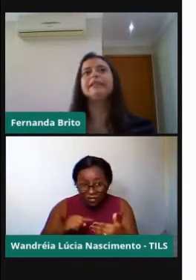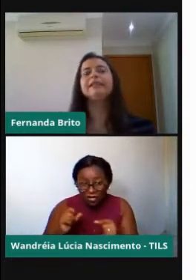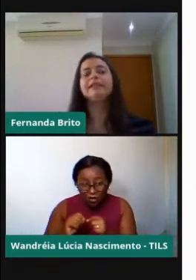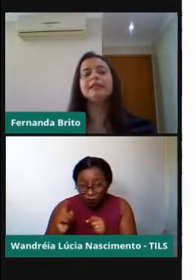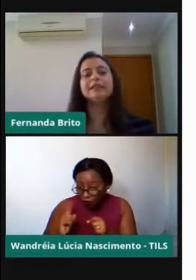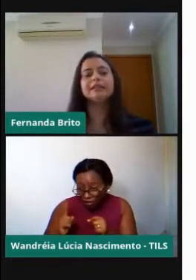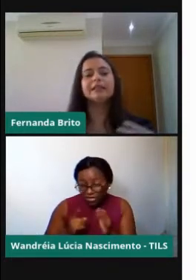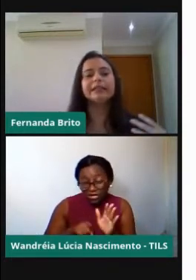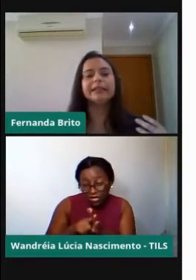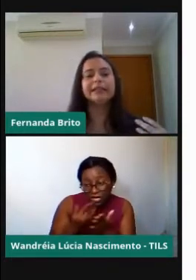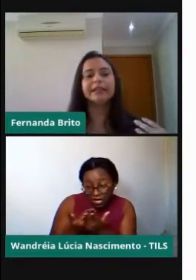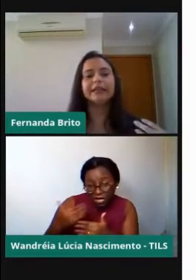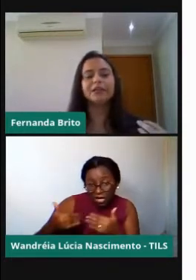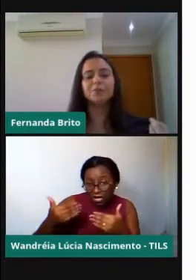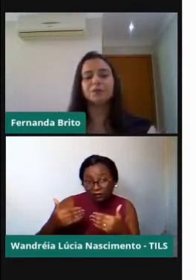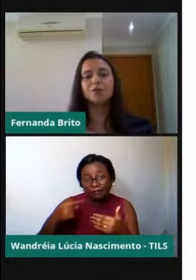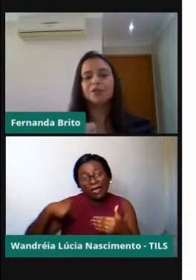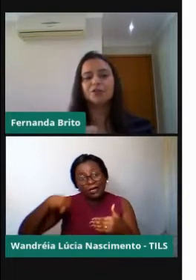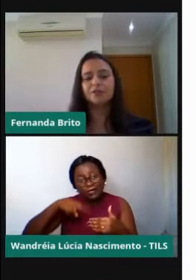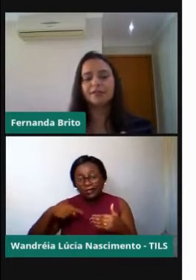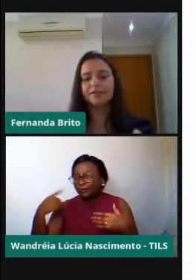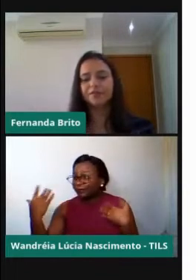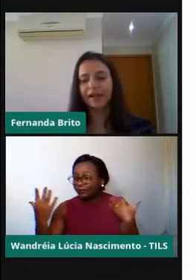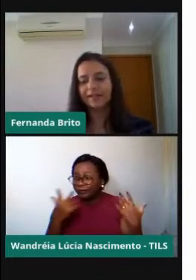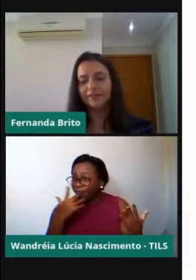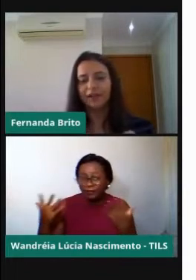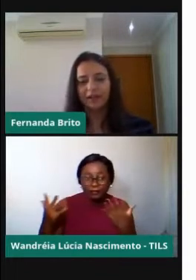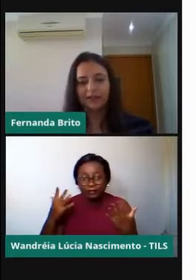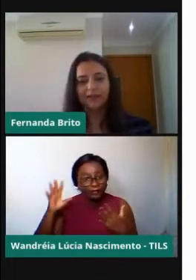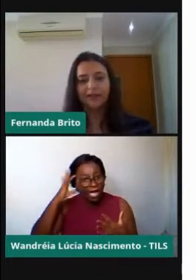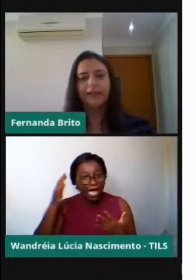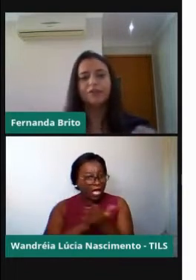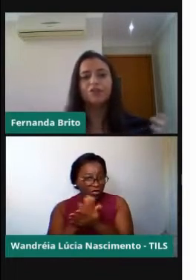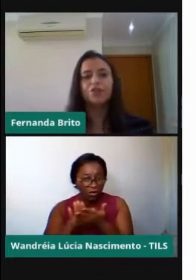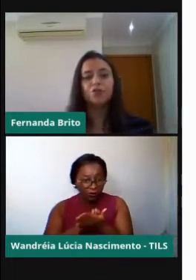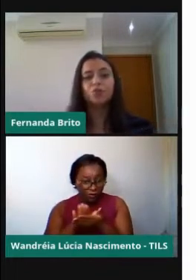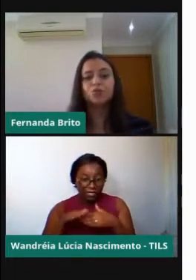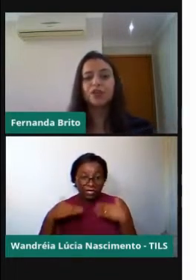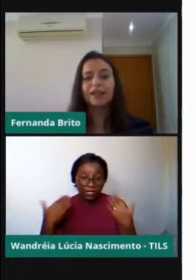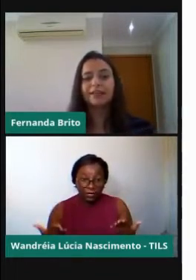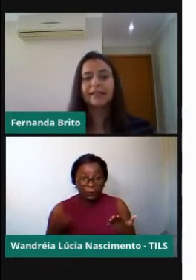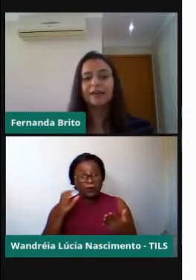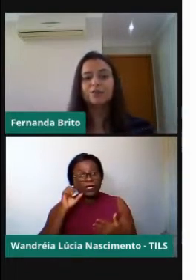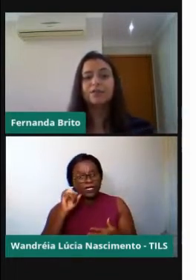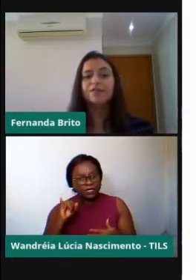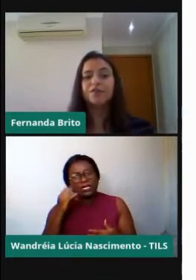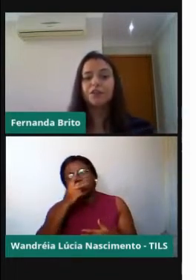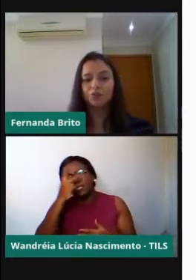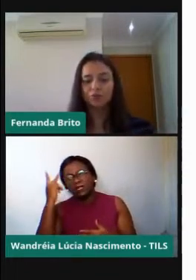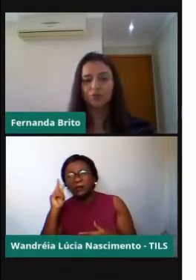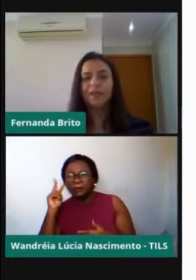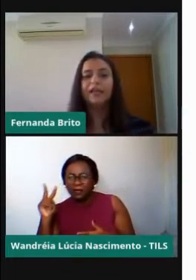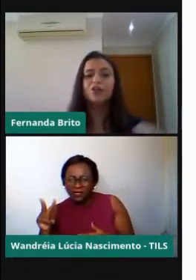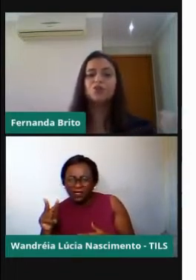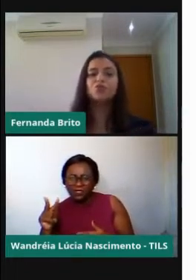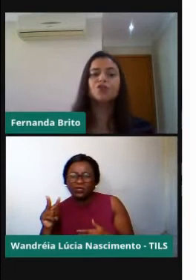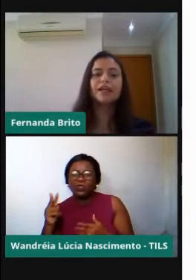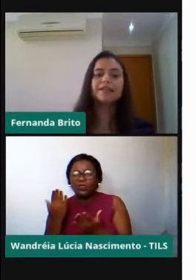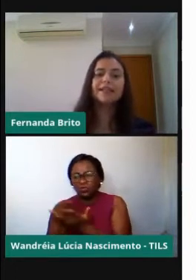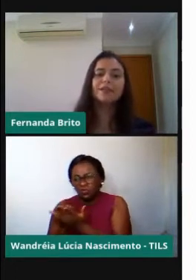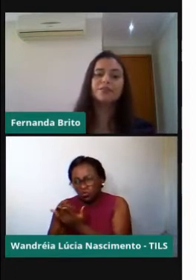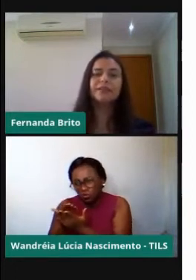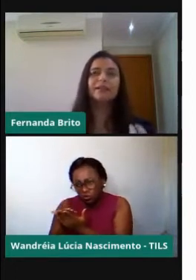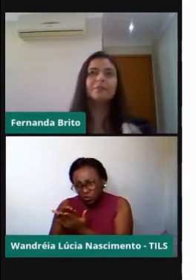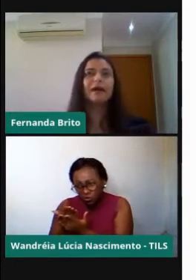vê, né, que as pessoas se fazem valer, né, de estudos realizados in vitro,